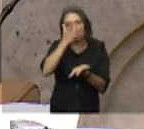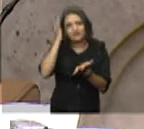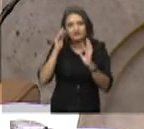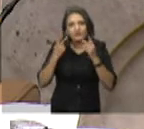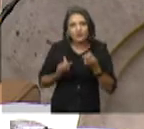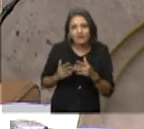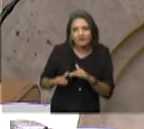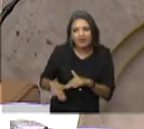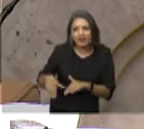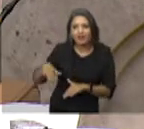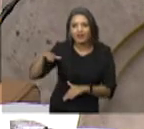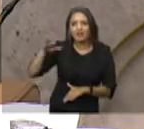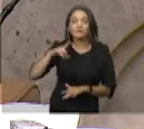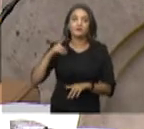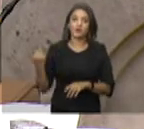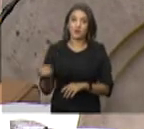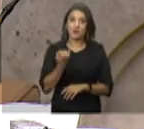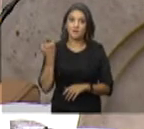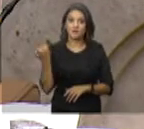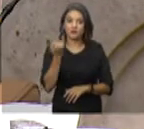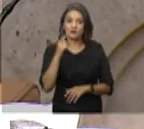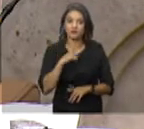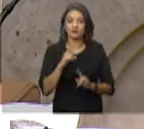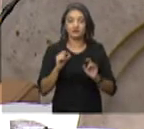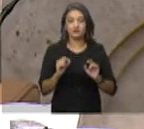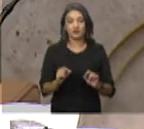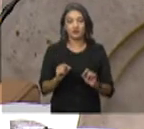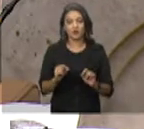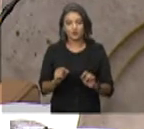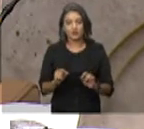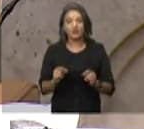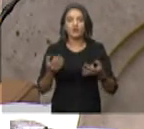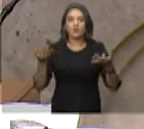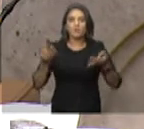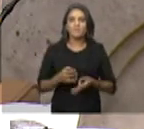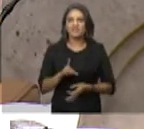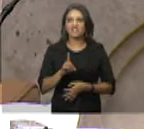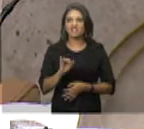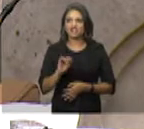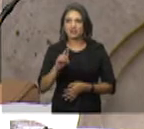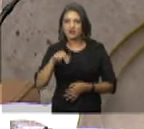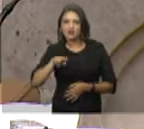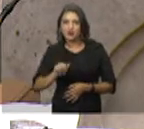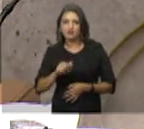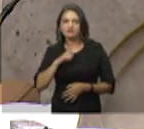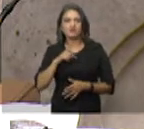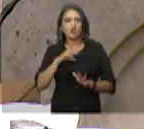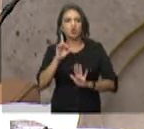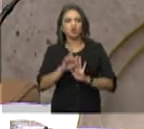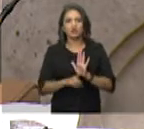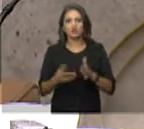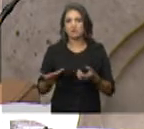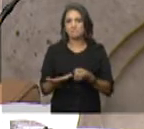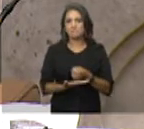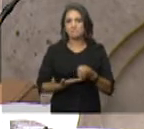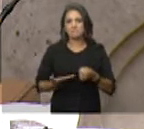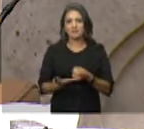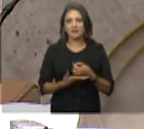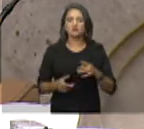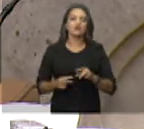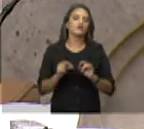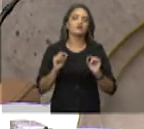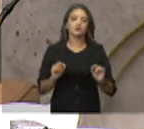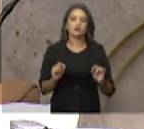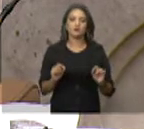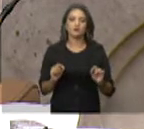essencial portanto a formação da existência digna como direito básico que é proporciona